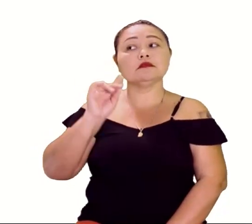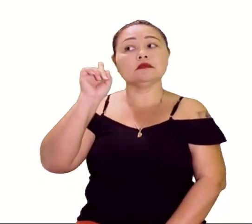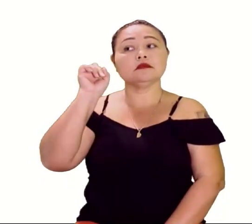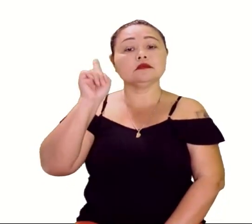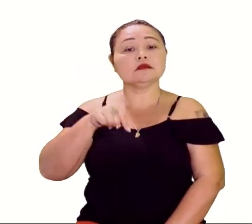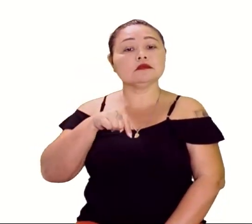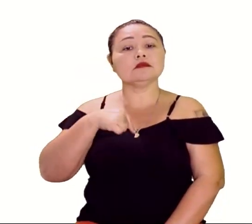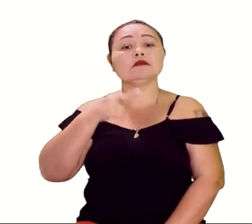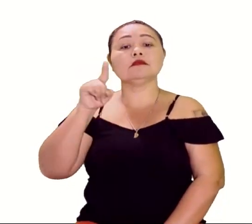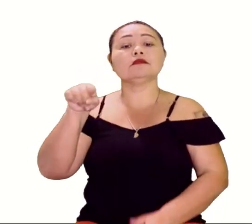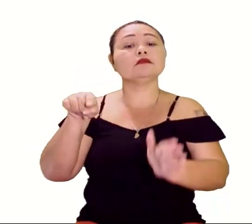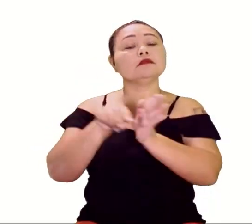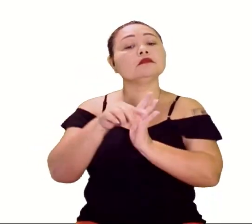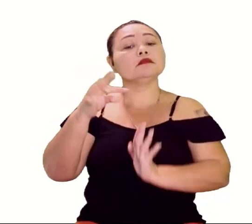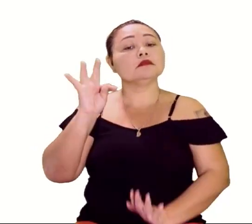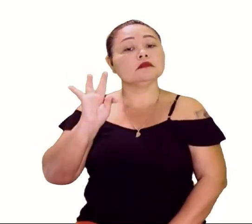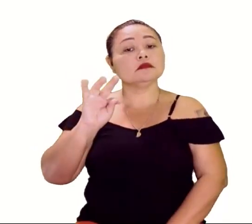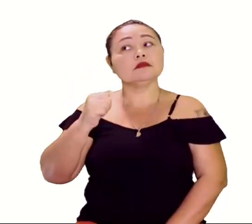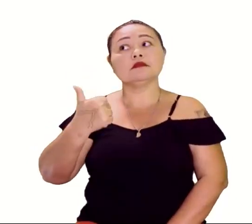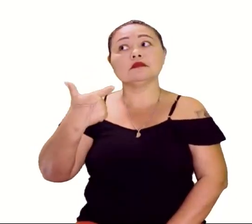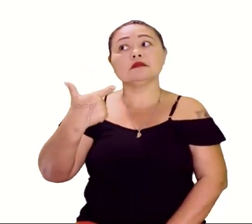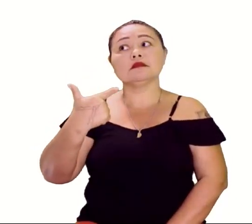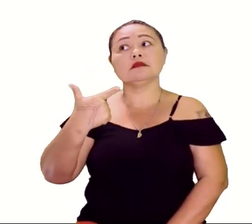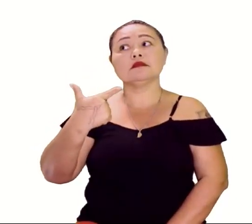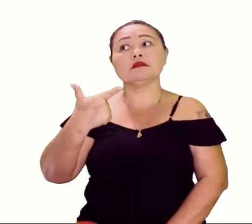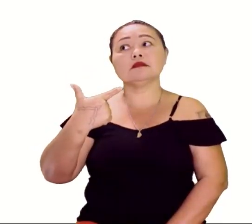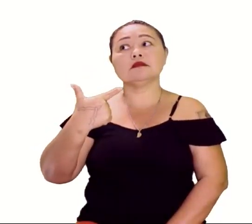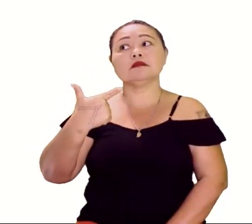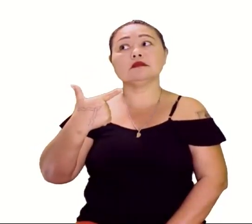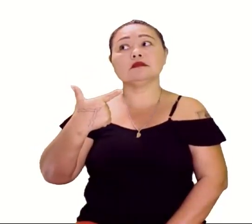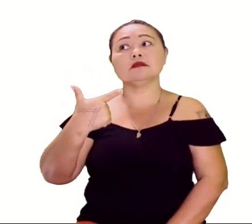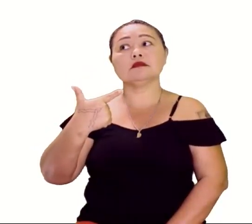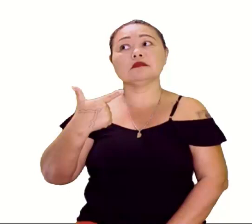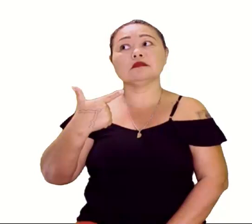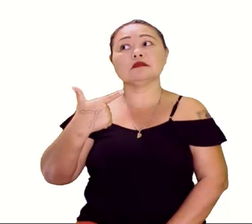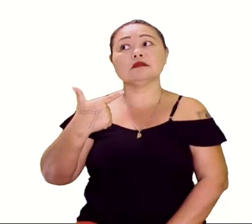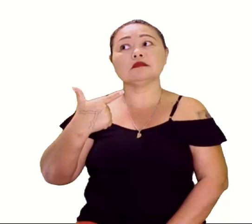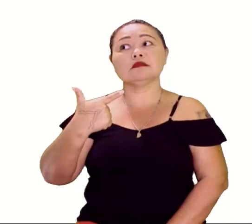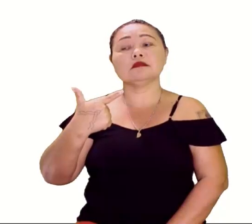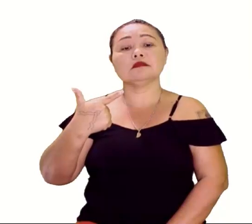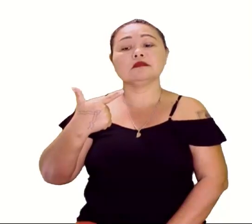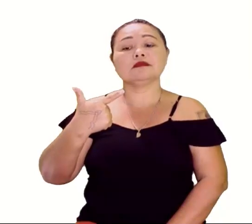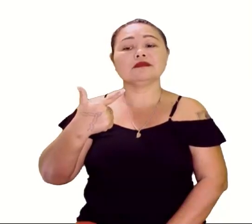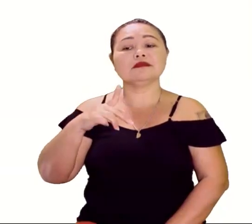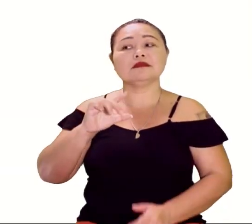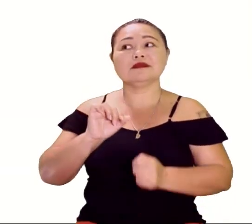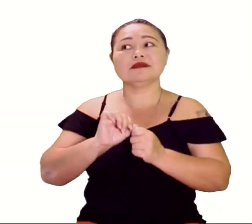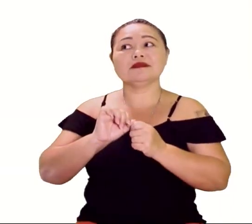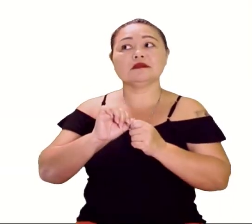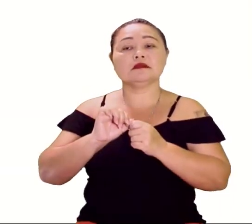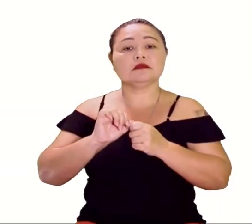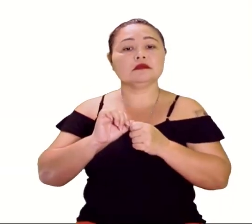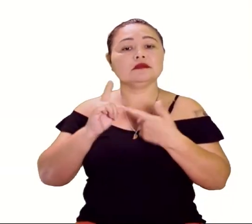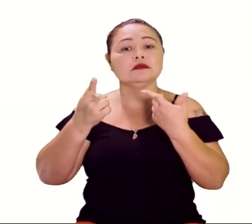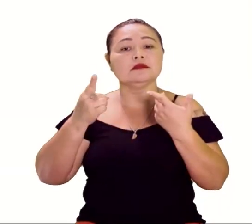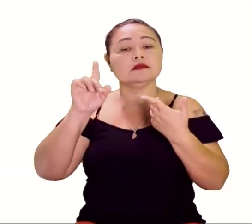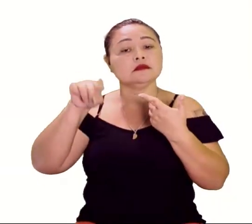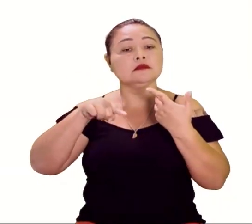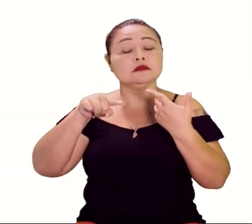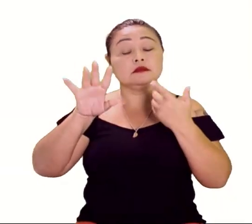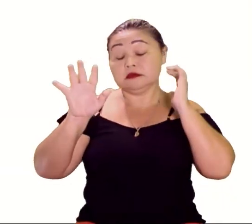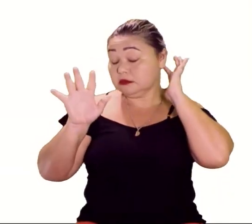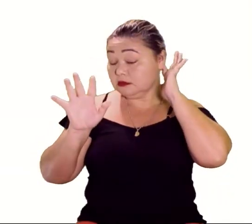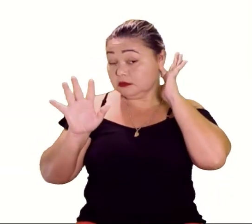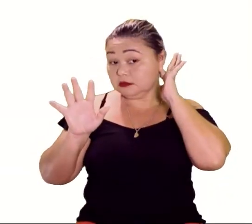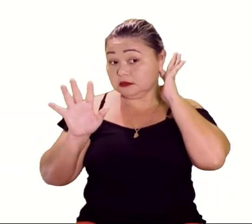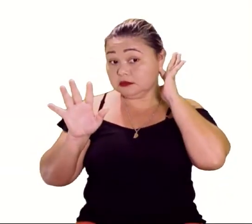a menos 2t ao quadrado mais 8t. E o nosso y-vértice depende de quem?